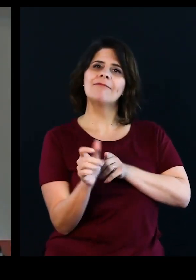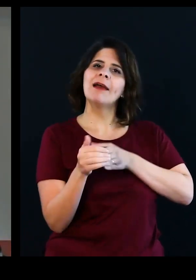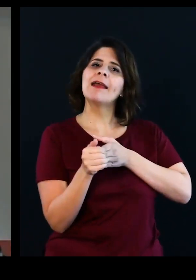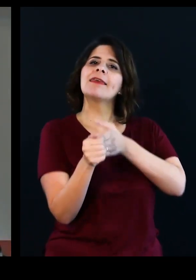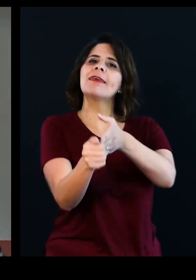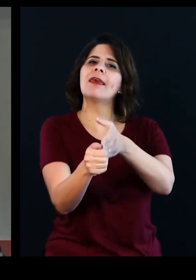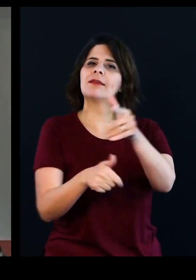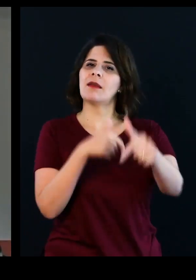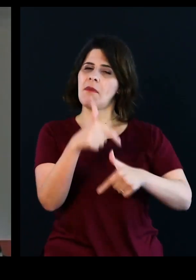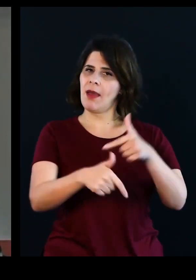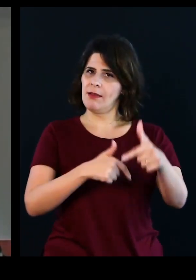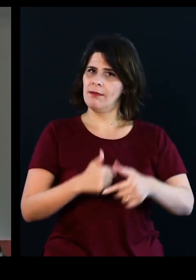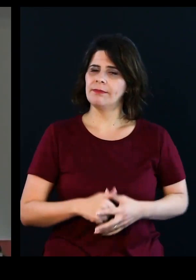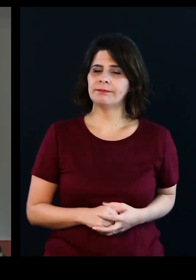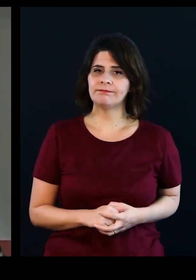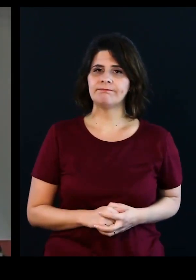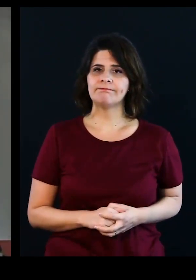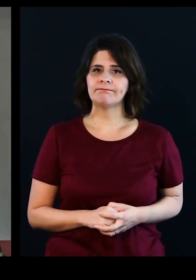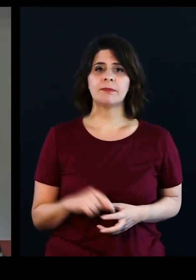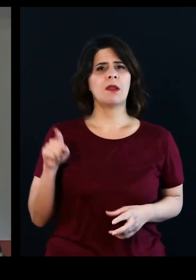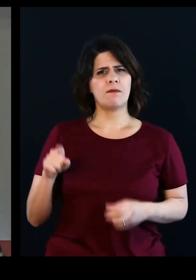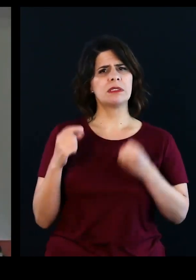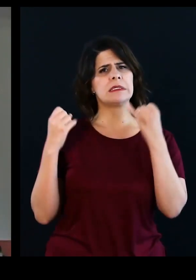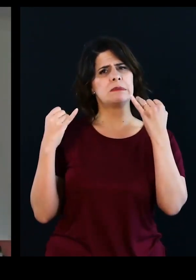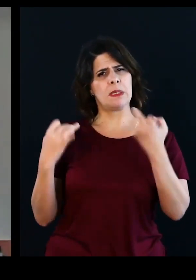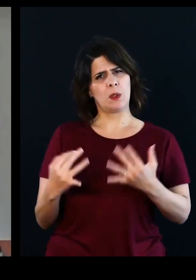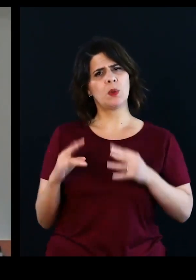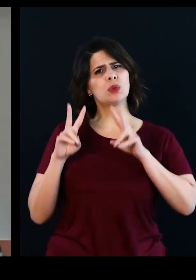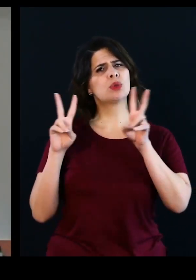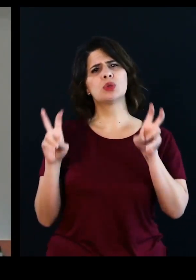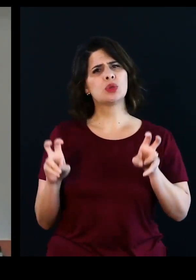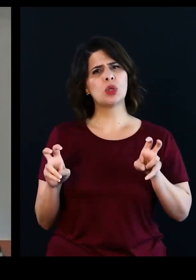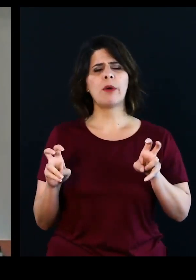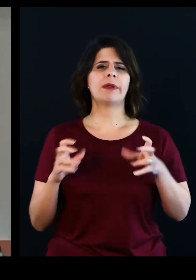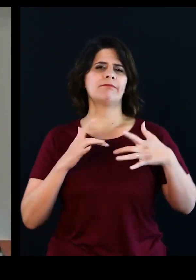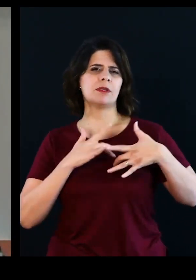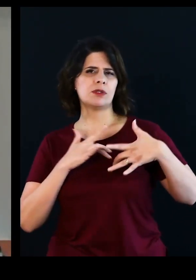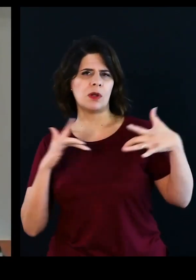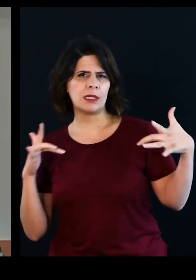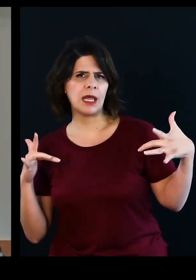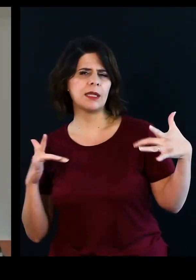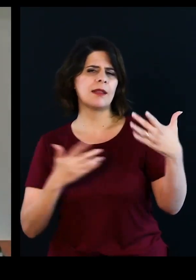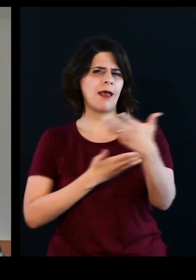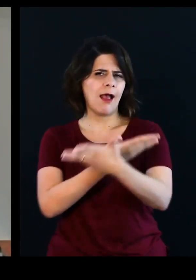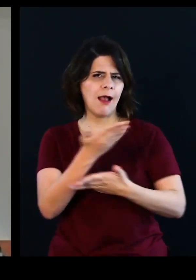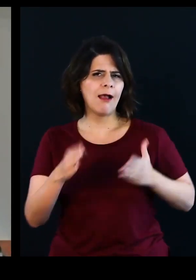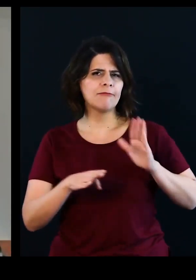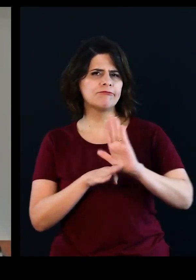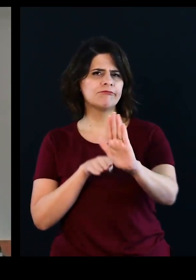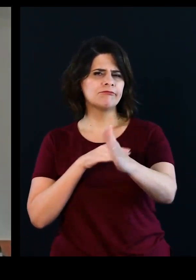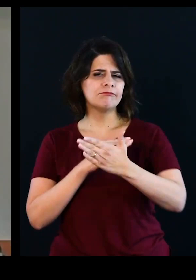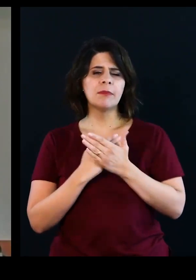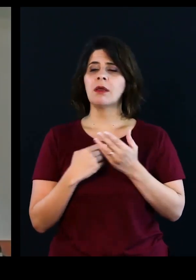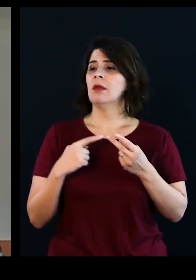trabalho. Você falou muito, vocês falaram de solidariedade, vocês falaram de